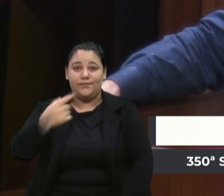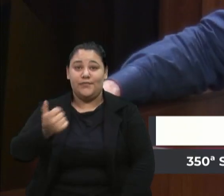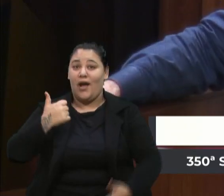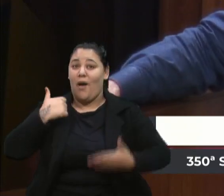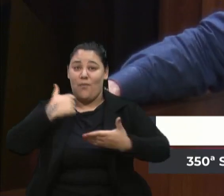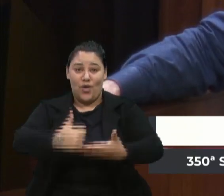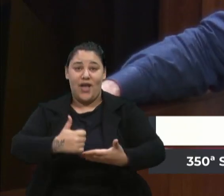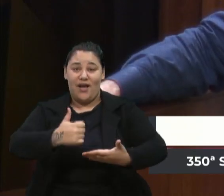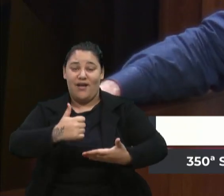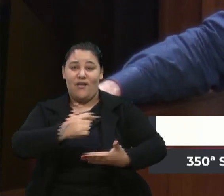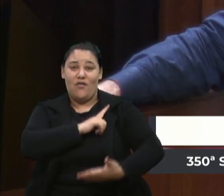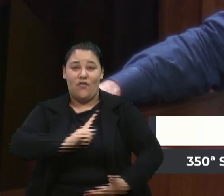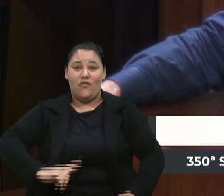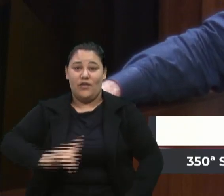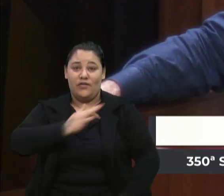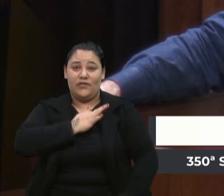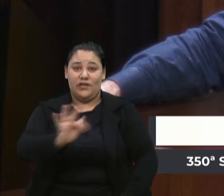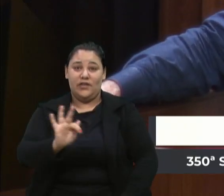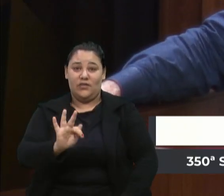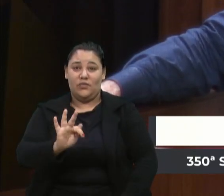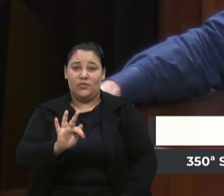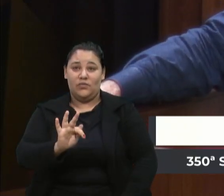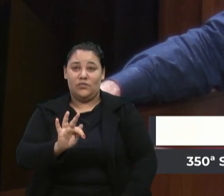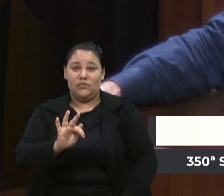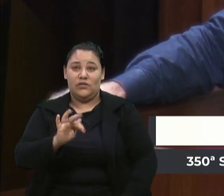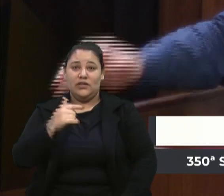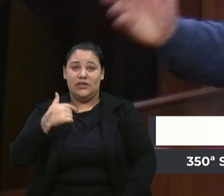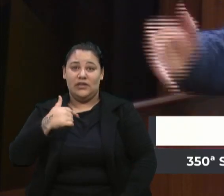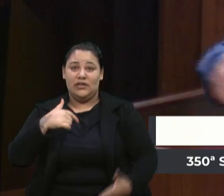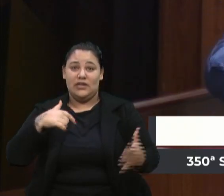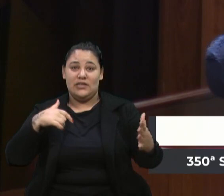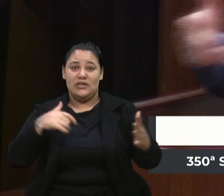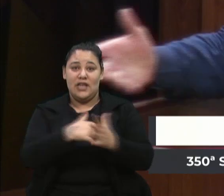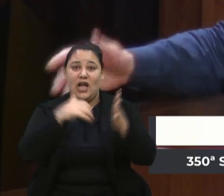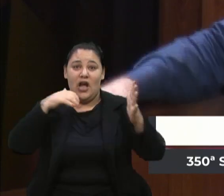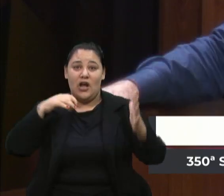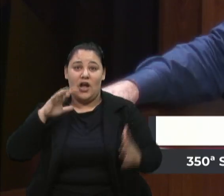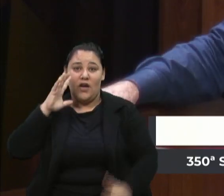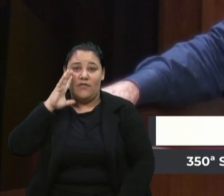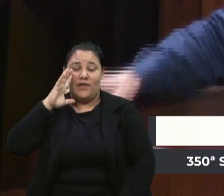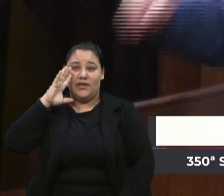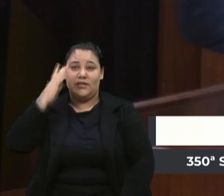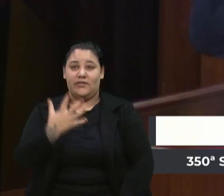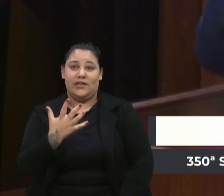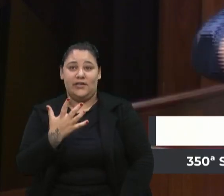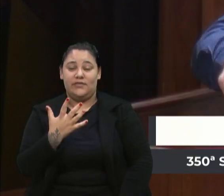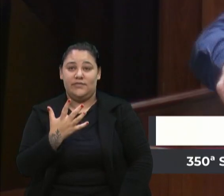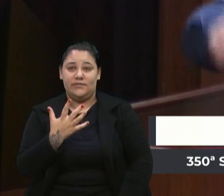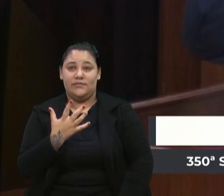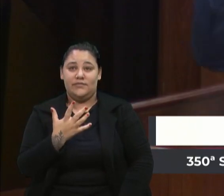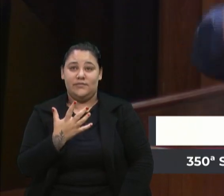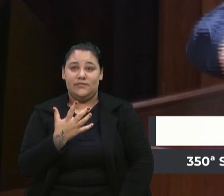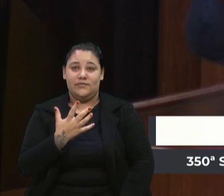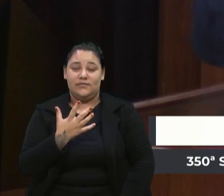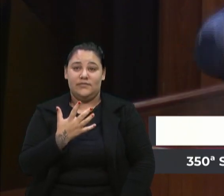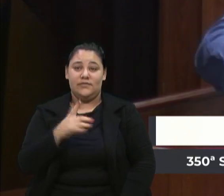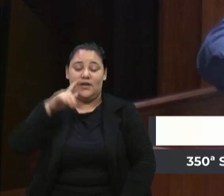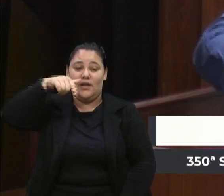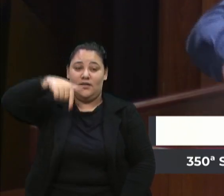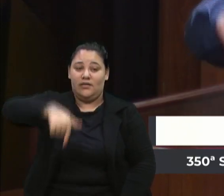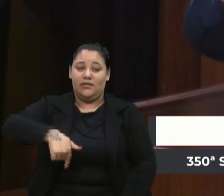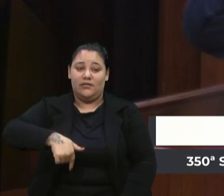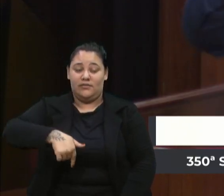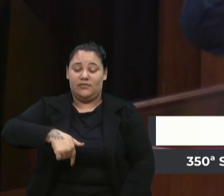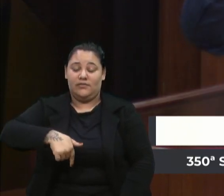que aconteceu aqui no Vale do Taquari. Aliás, o presidente tem viajado muito. Ele tem esquecido de resolver os